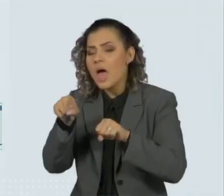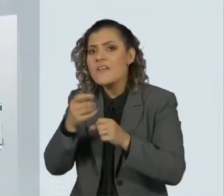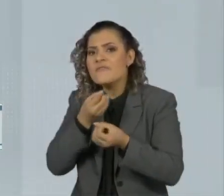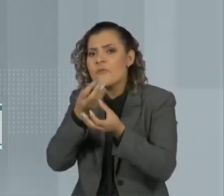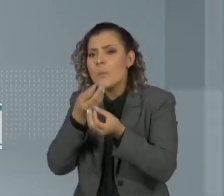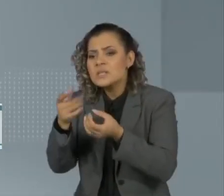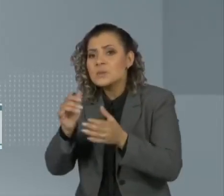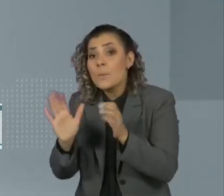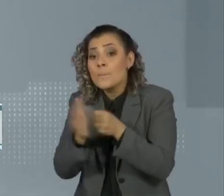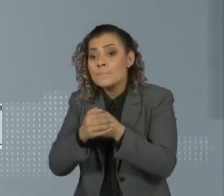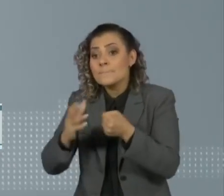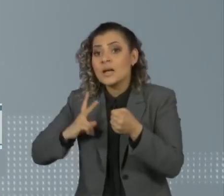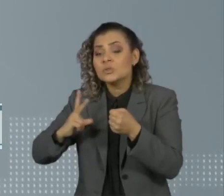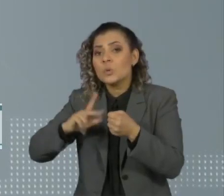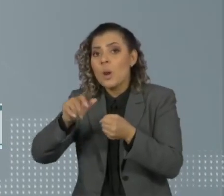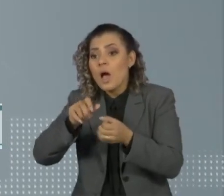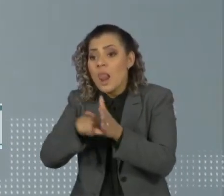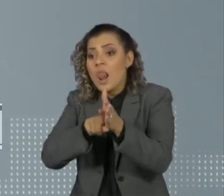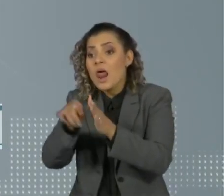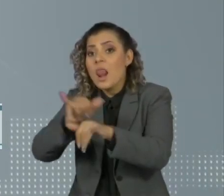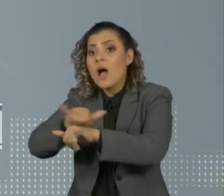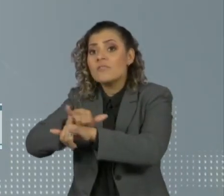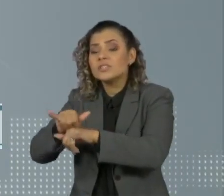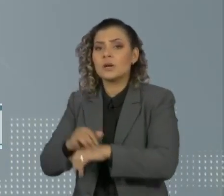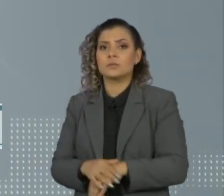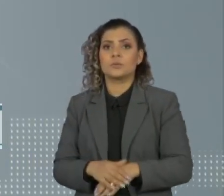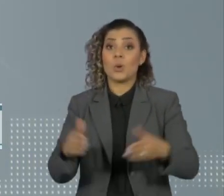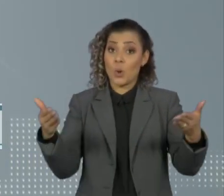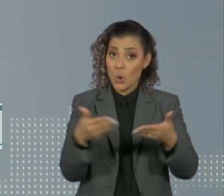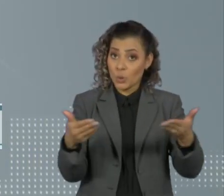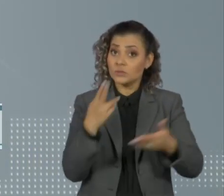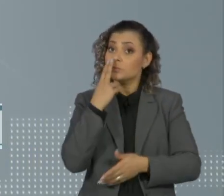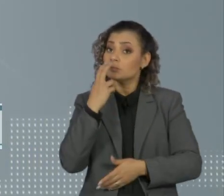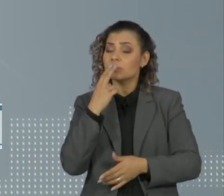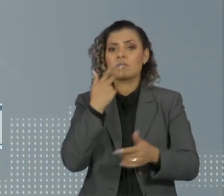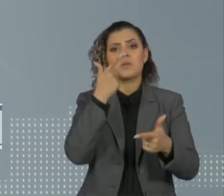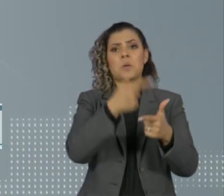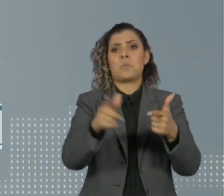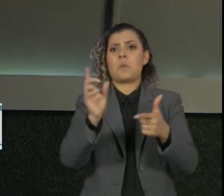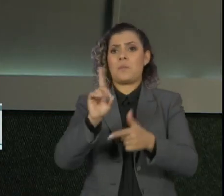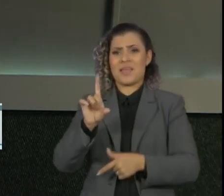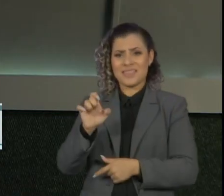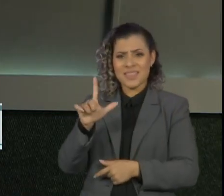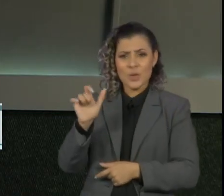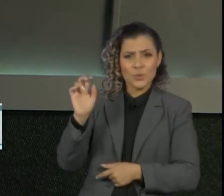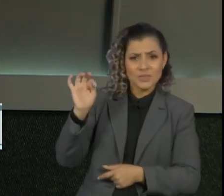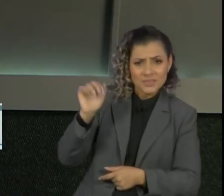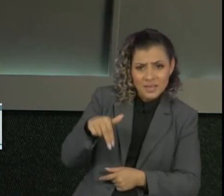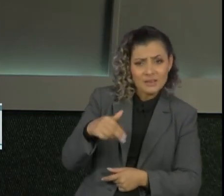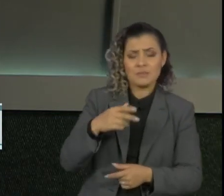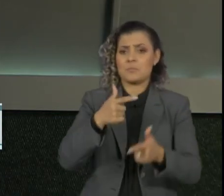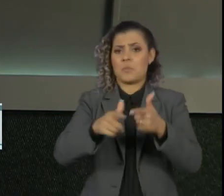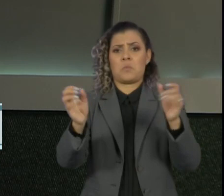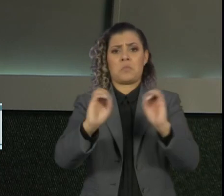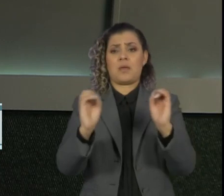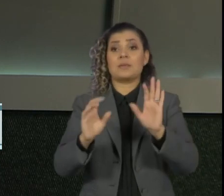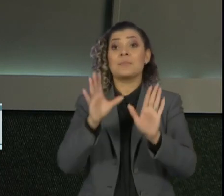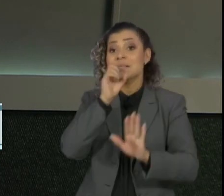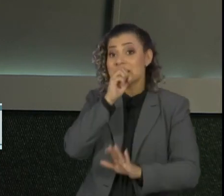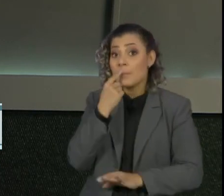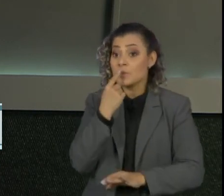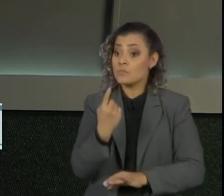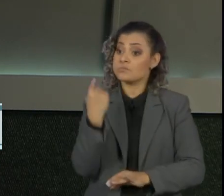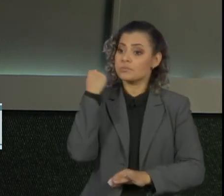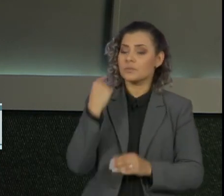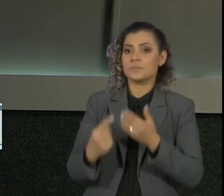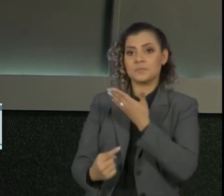Jato. Hoje, em entrevista à Folha de São Paulo, Aras afirmou não ter problemas com Deltan. No último sábado, o ex-integrante da Força